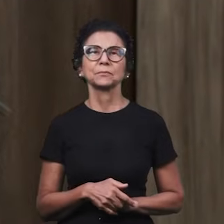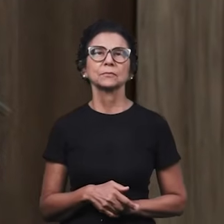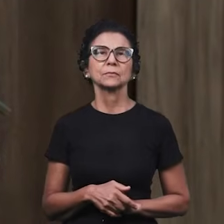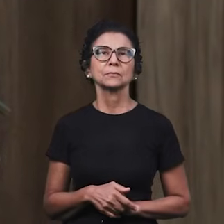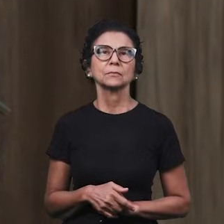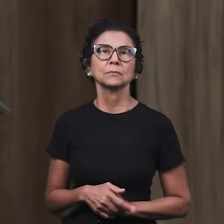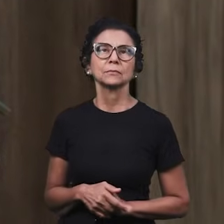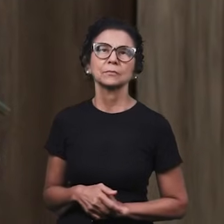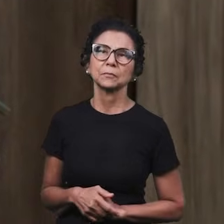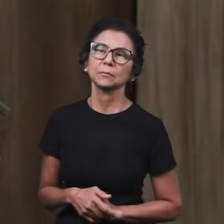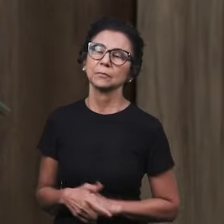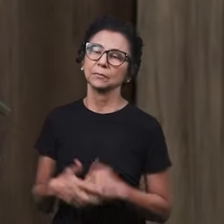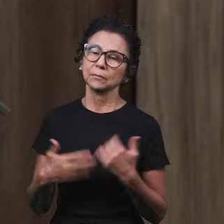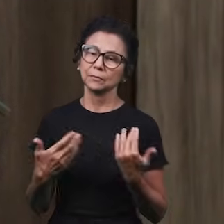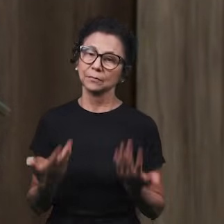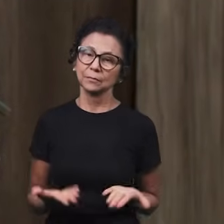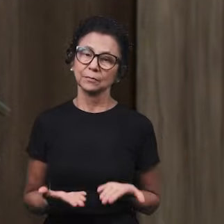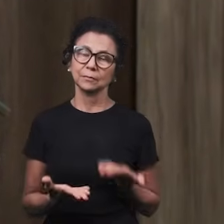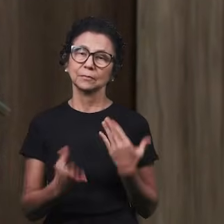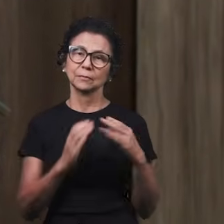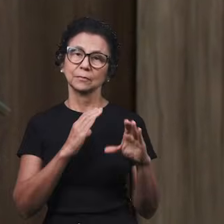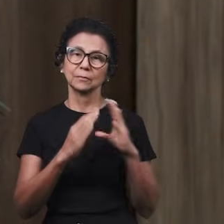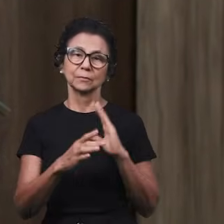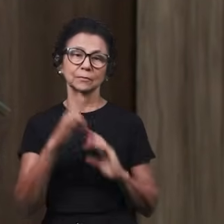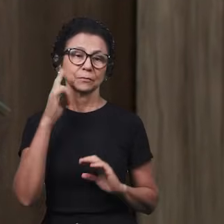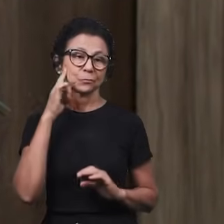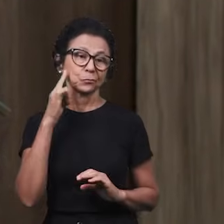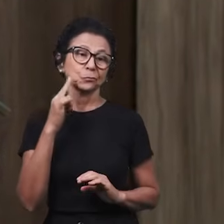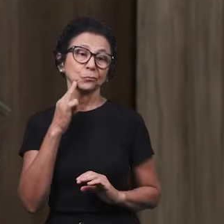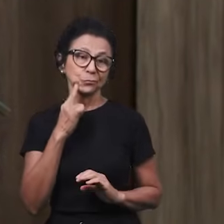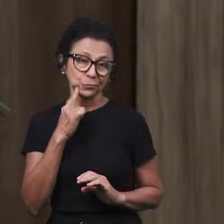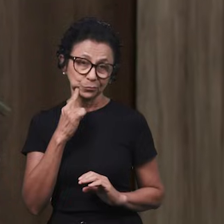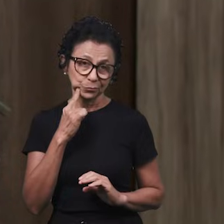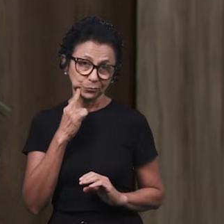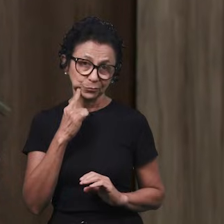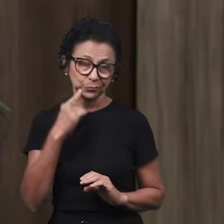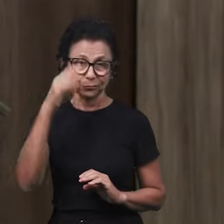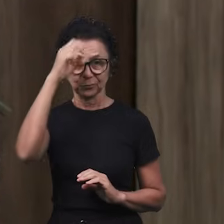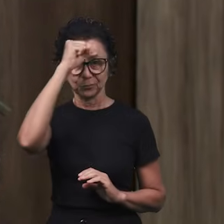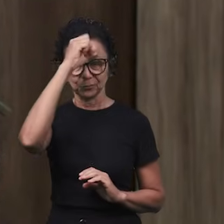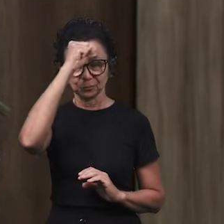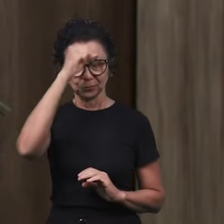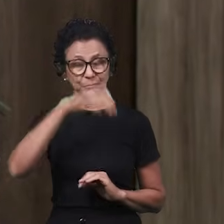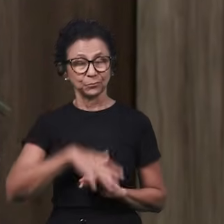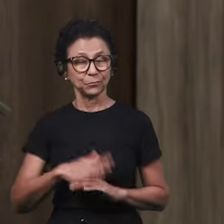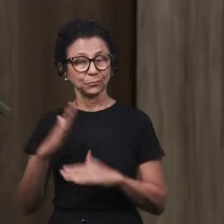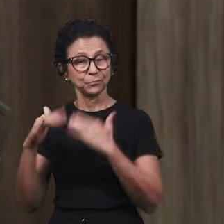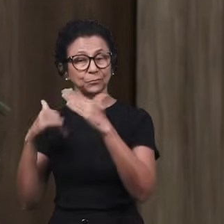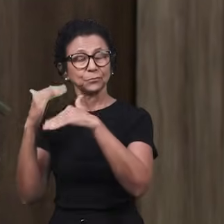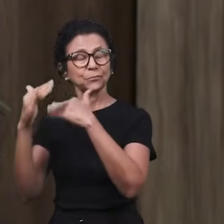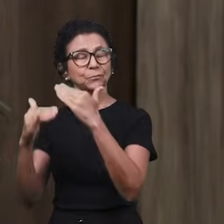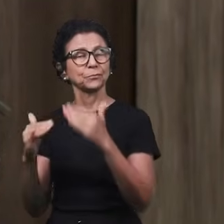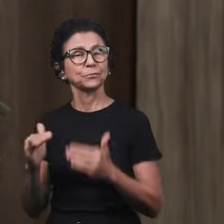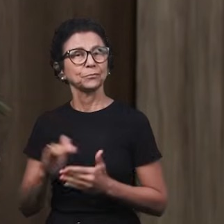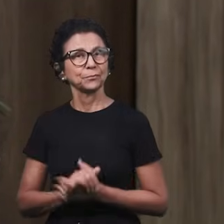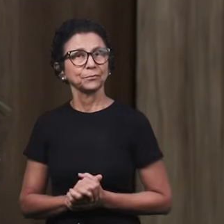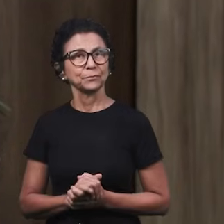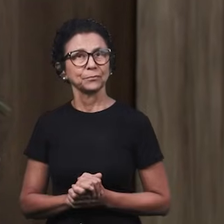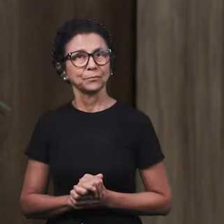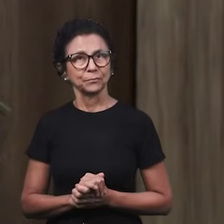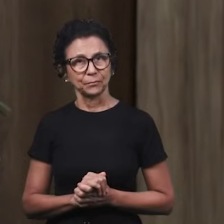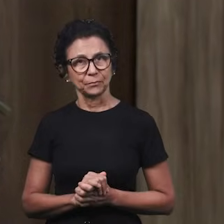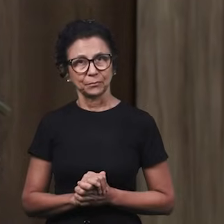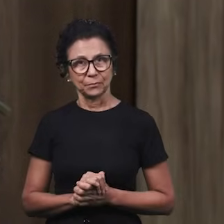melhor do que a gente conversar com o surdo para que a gente possa se desenvolver. Desenvolver em quê, Pri? Desenvolver na sua Libras, para